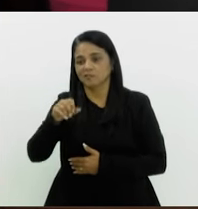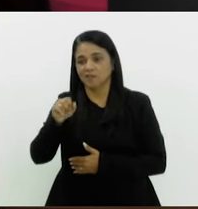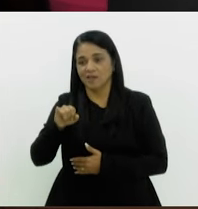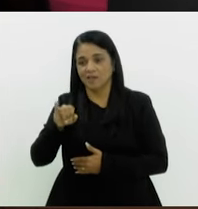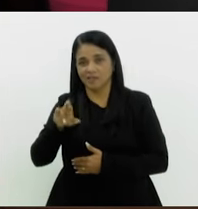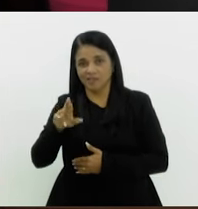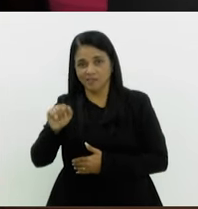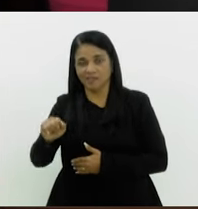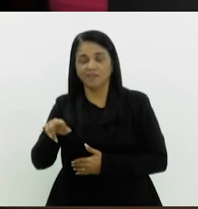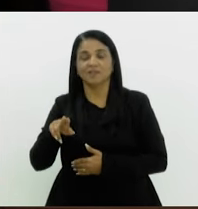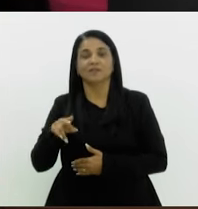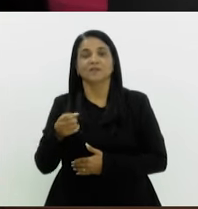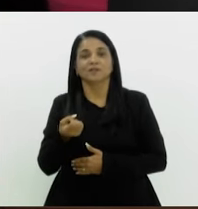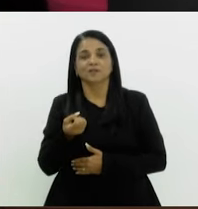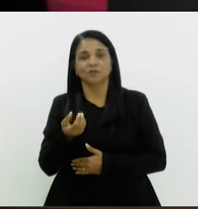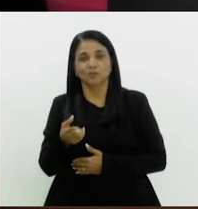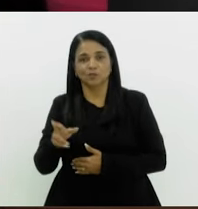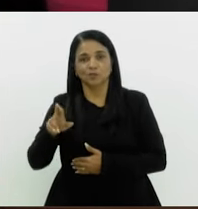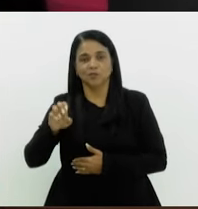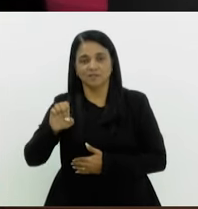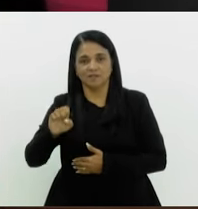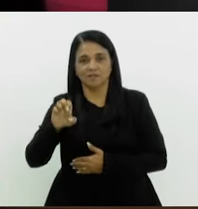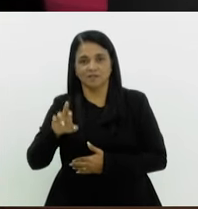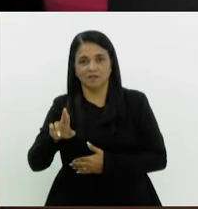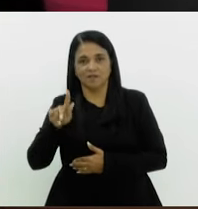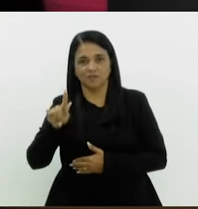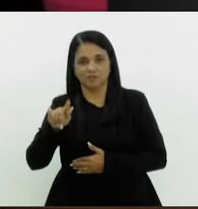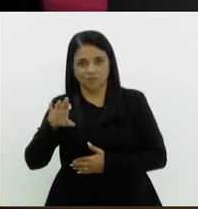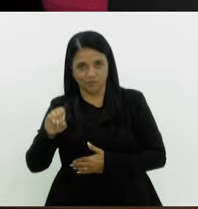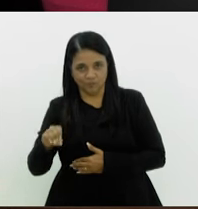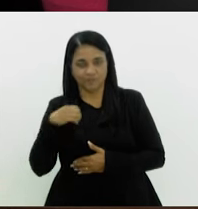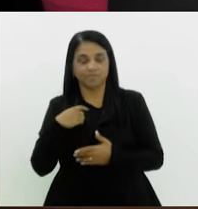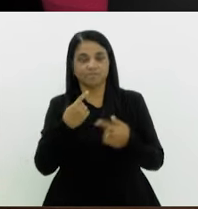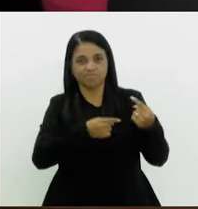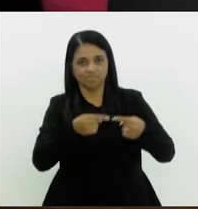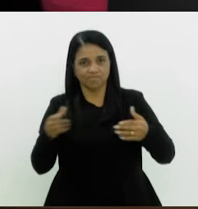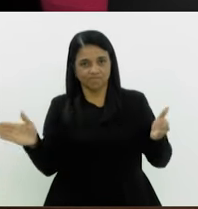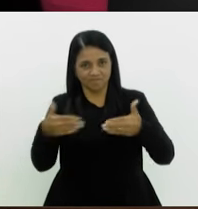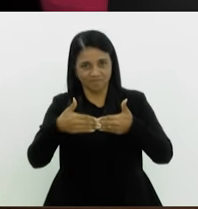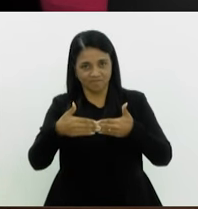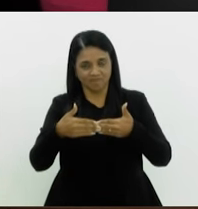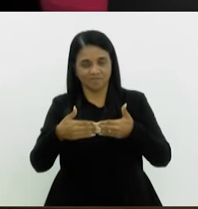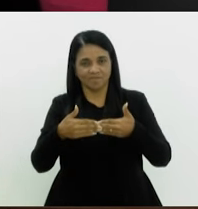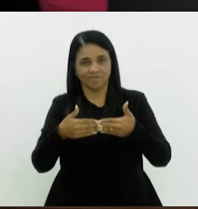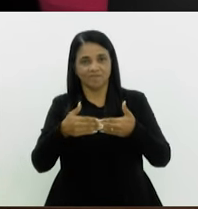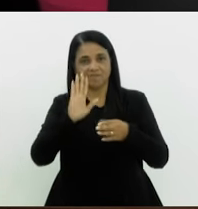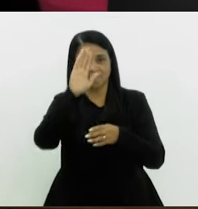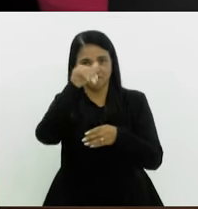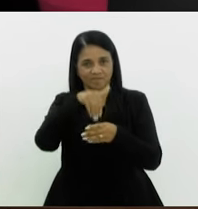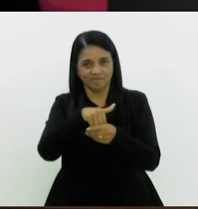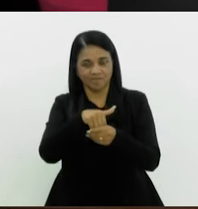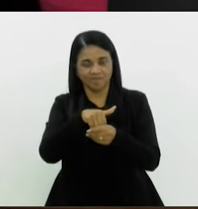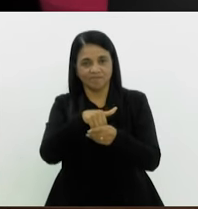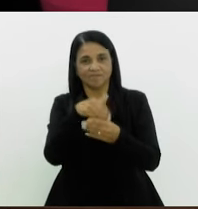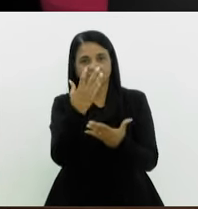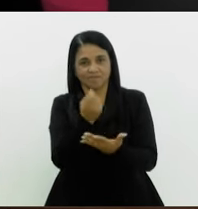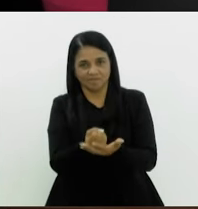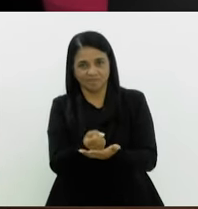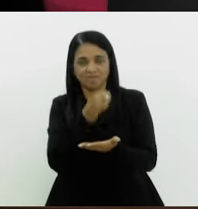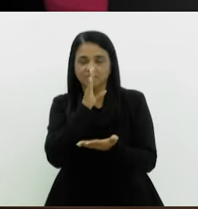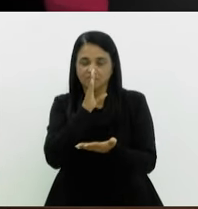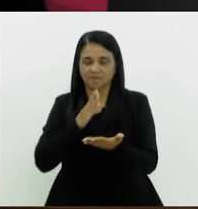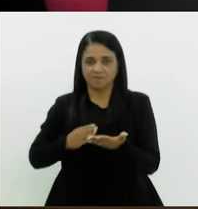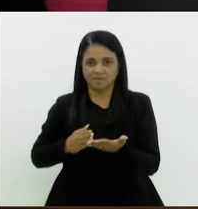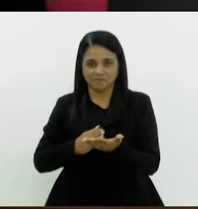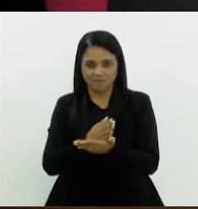e doutor Serginho. Em discussão, não havendo quem queira discutir, encerrada a discussão. Em votação, os senhores